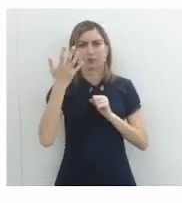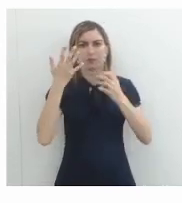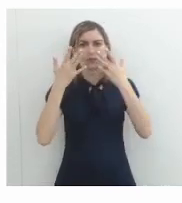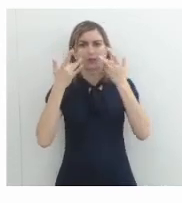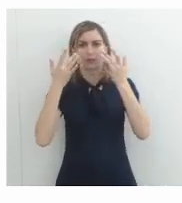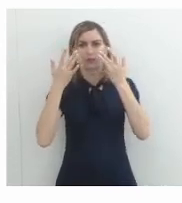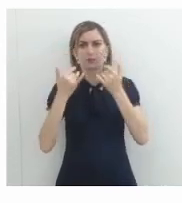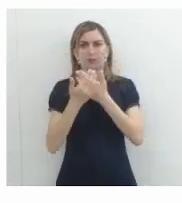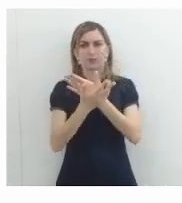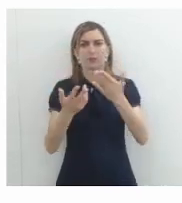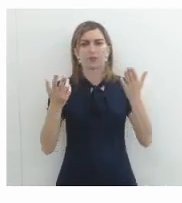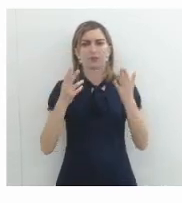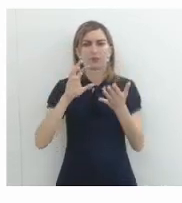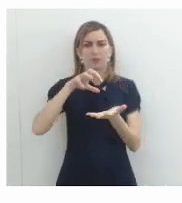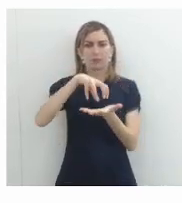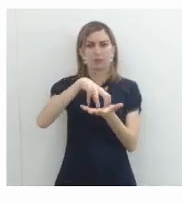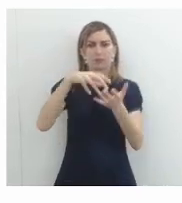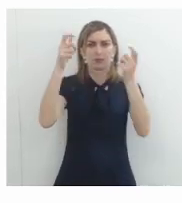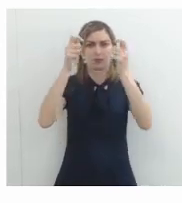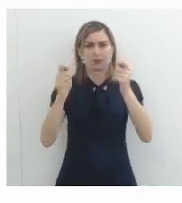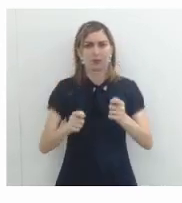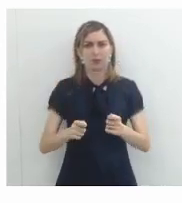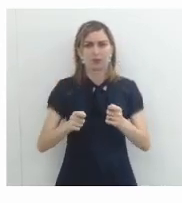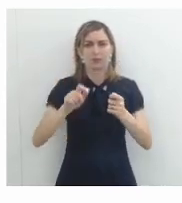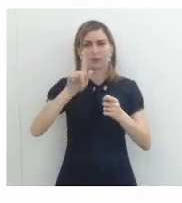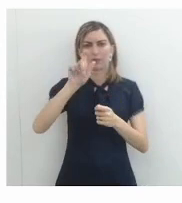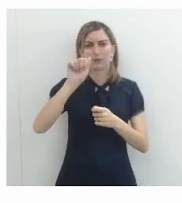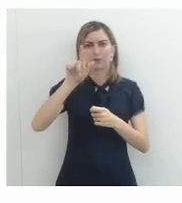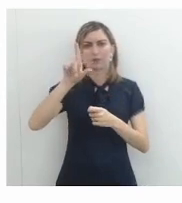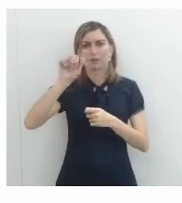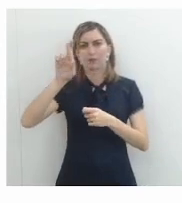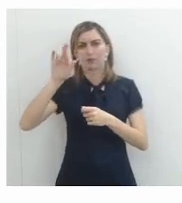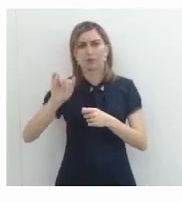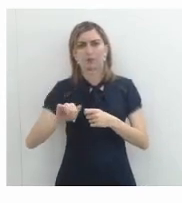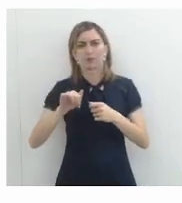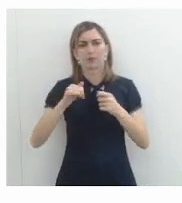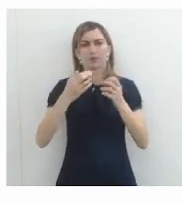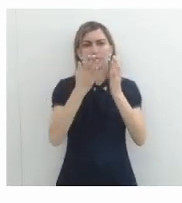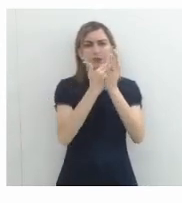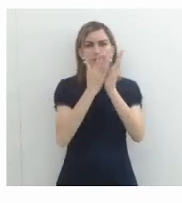né, centros de artes, galerias e pinacotecas.